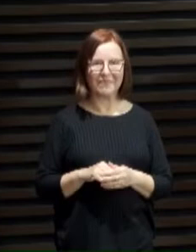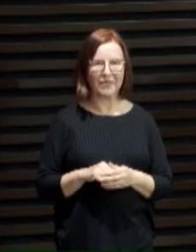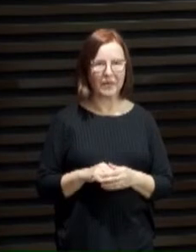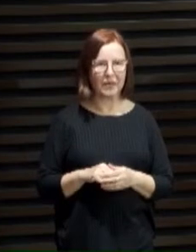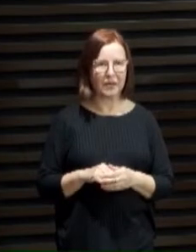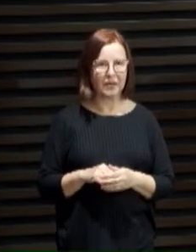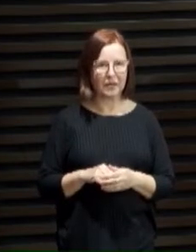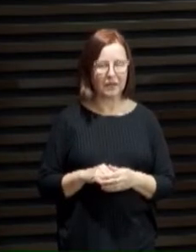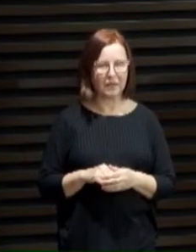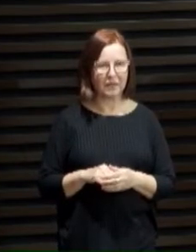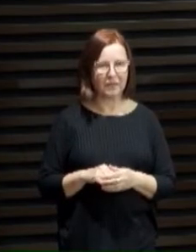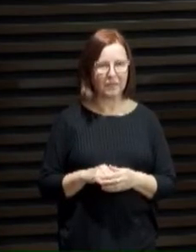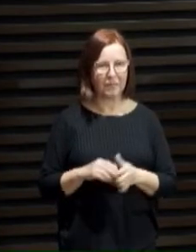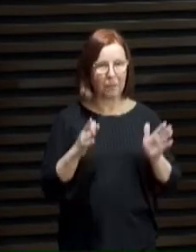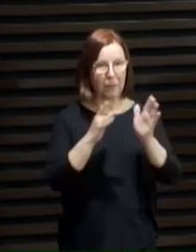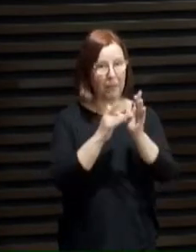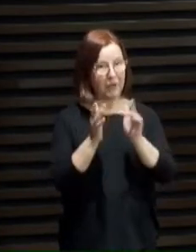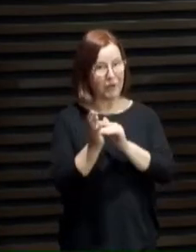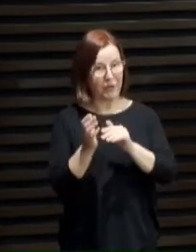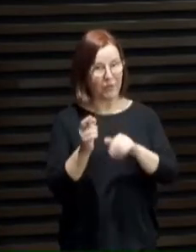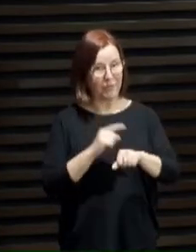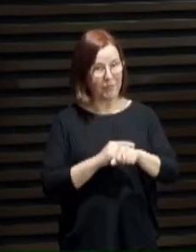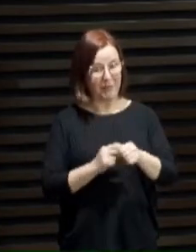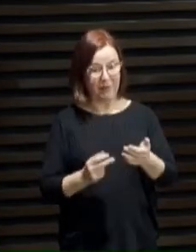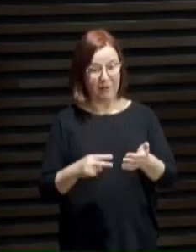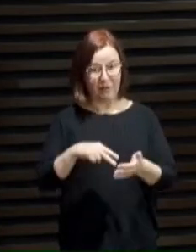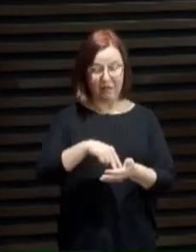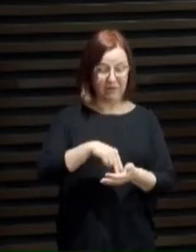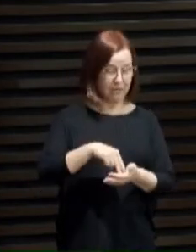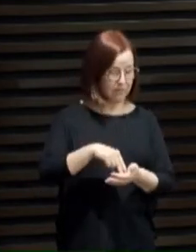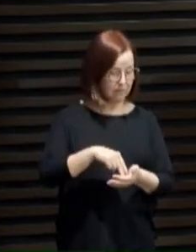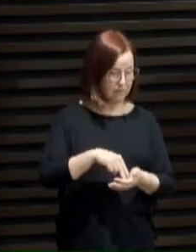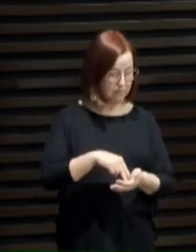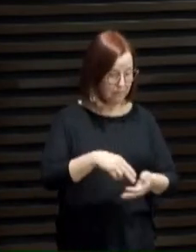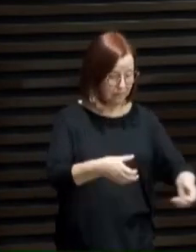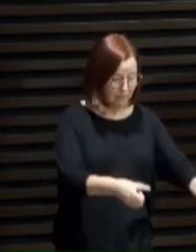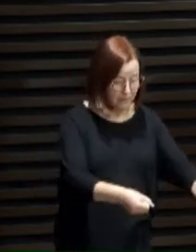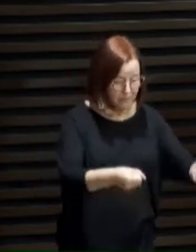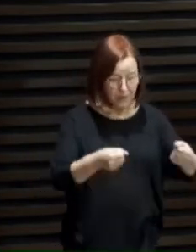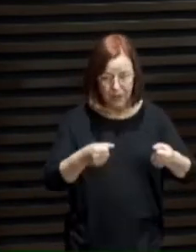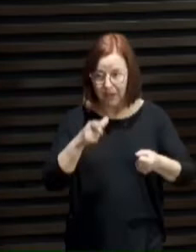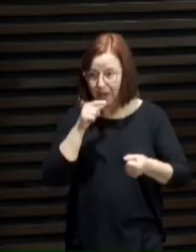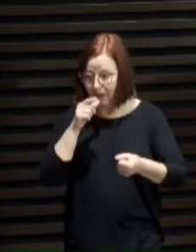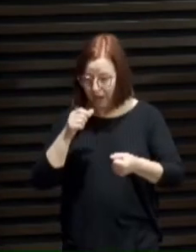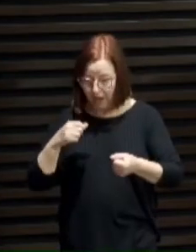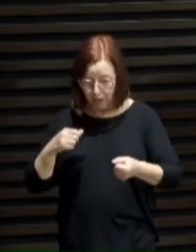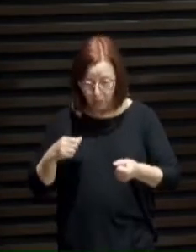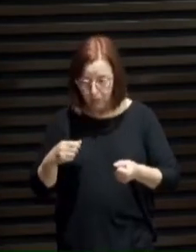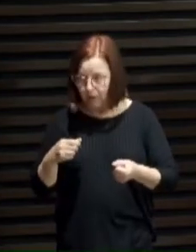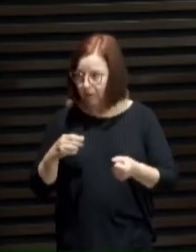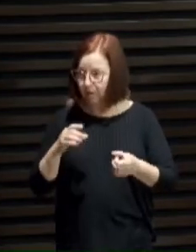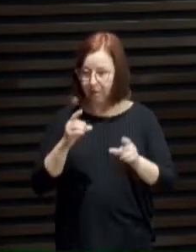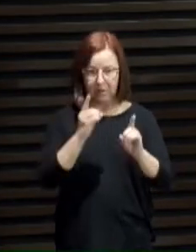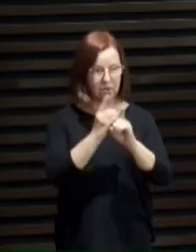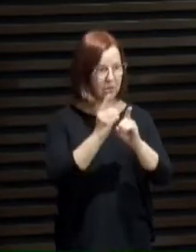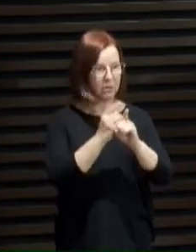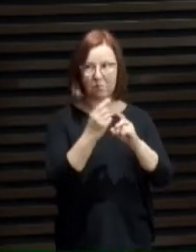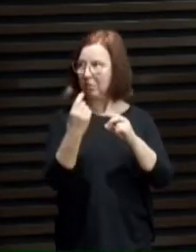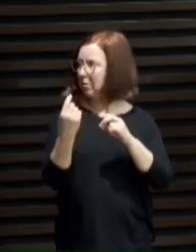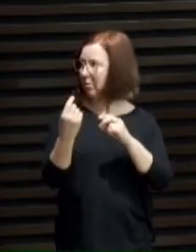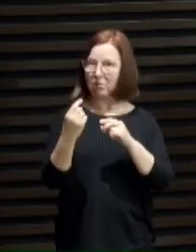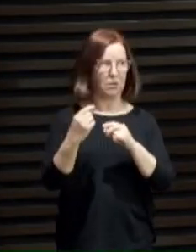Todo mundo vê o que ele vai fazer, ele não fala nada, ele só vai lá para a bacia, todo mundo olhando. Um olha para o outro e diz: